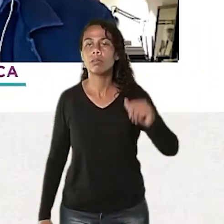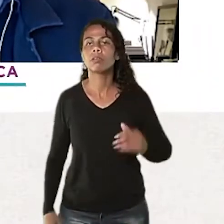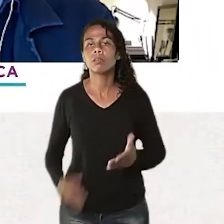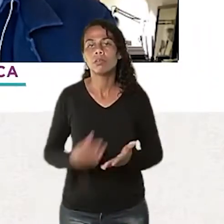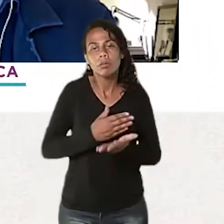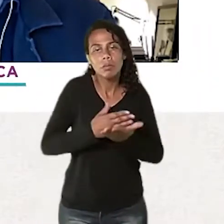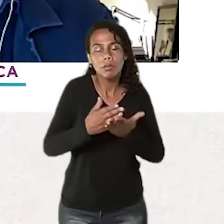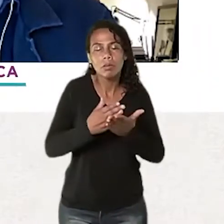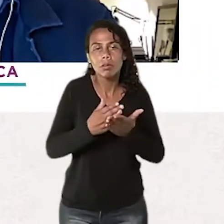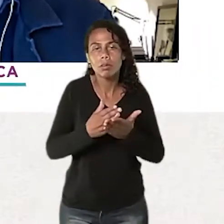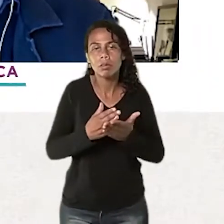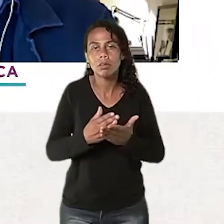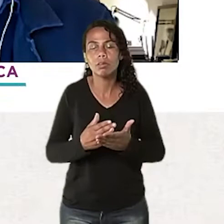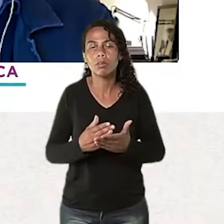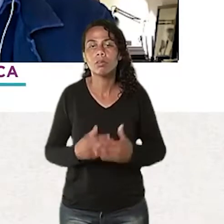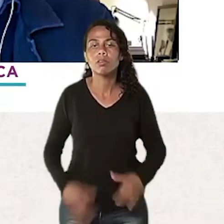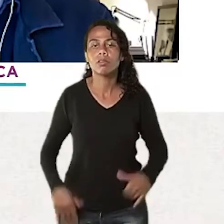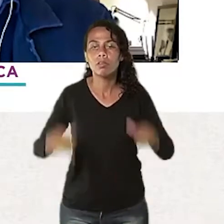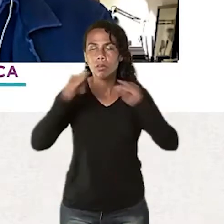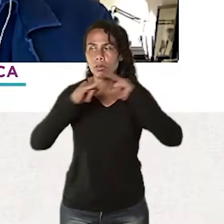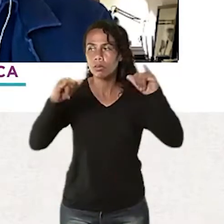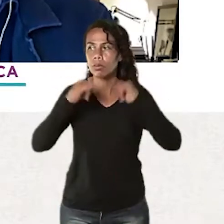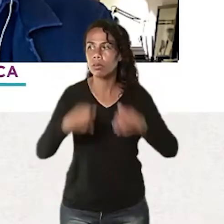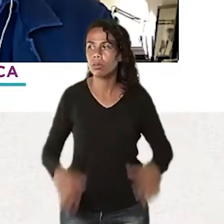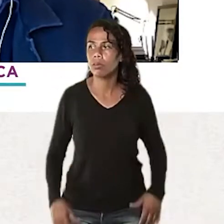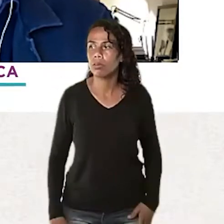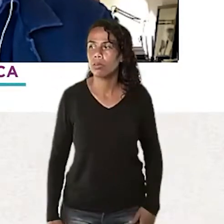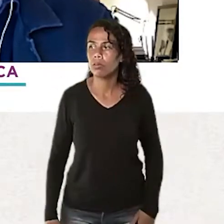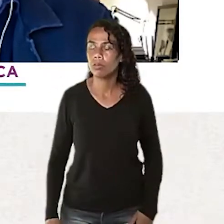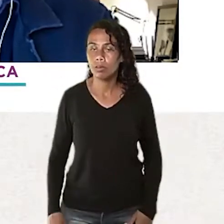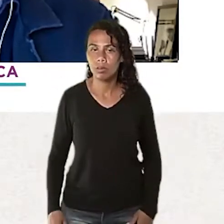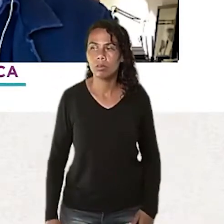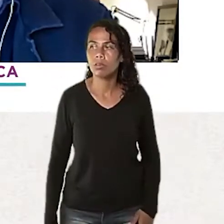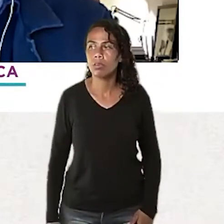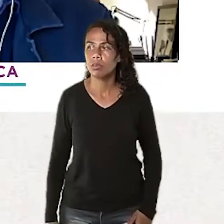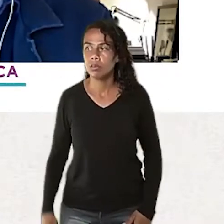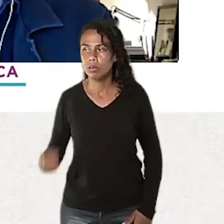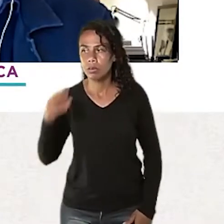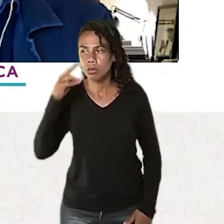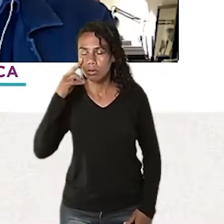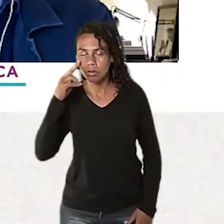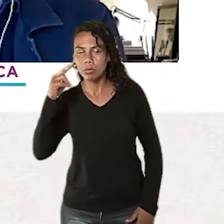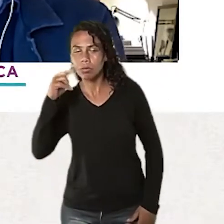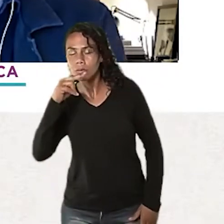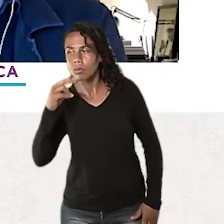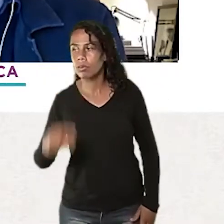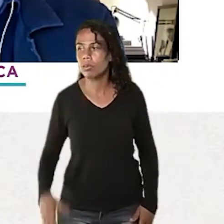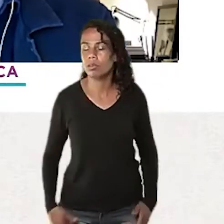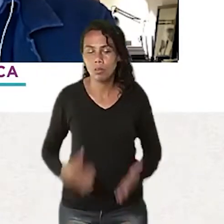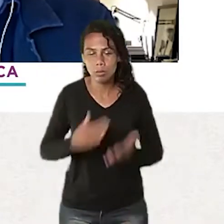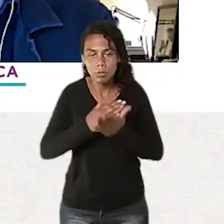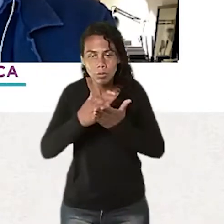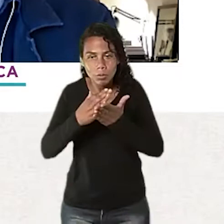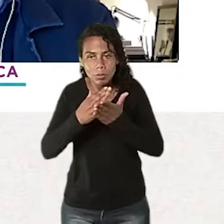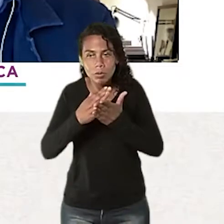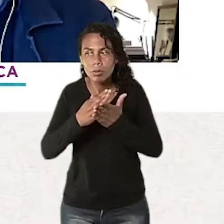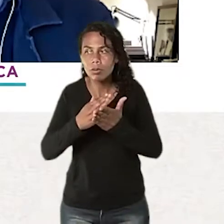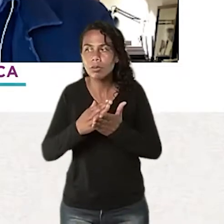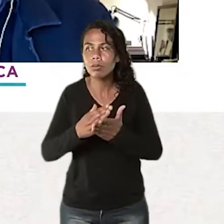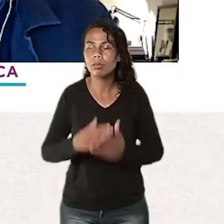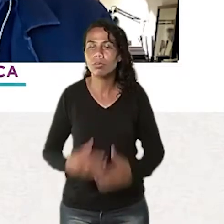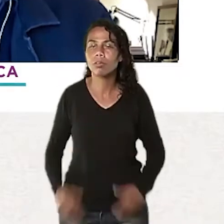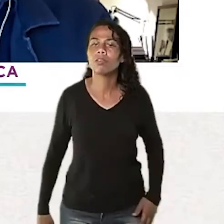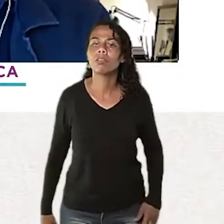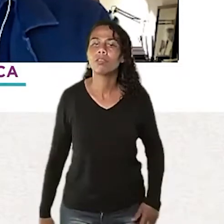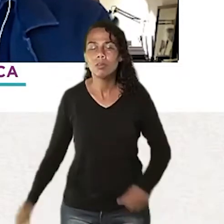você que é espertinho, está prestando atenção nos números aí, já sabe que a gente entrou no ar, né? Sim.